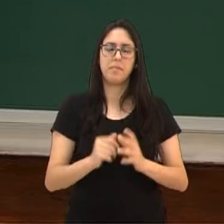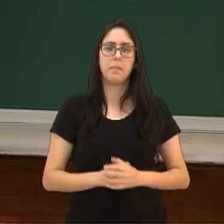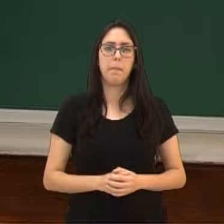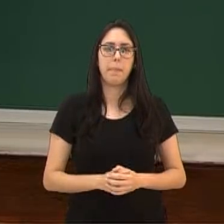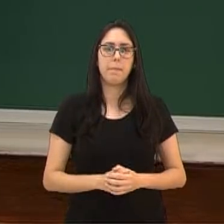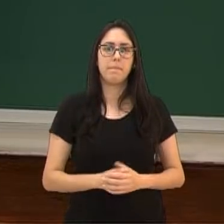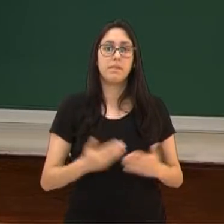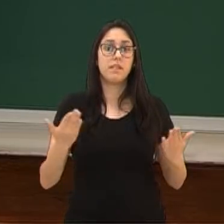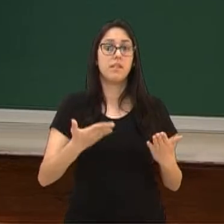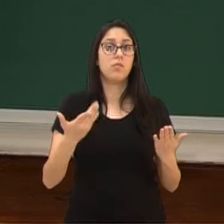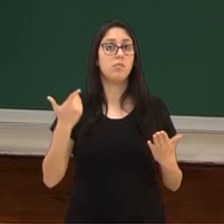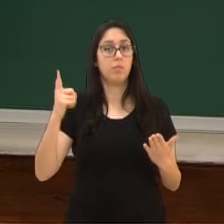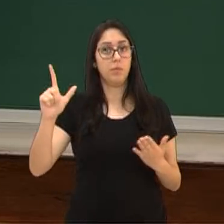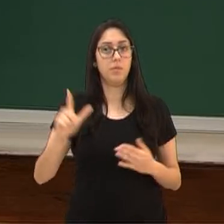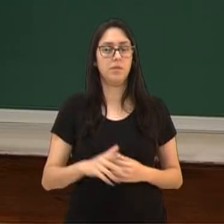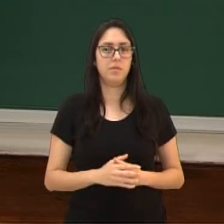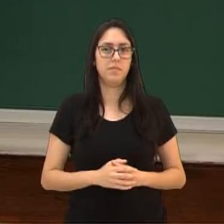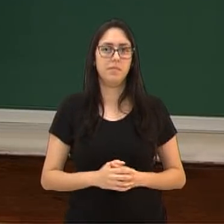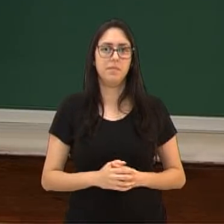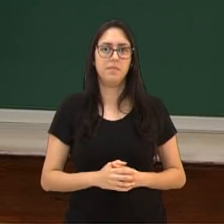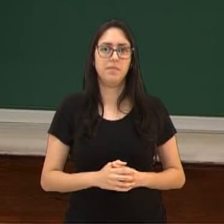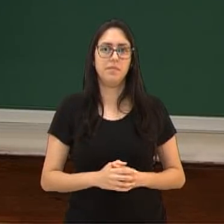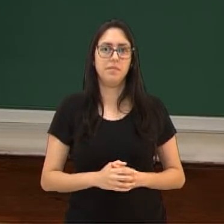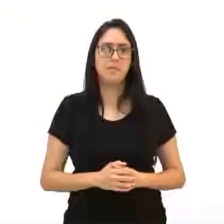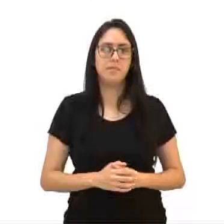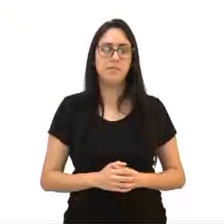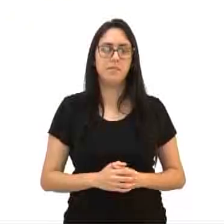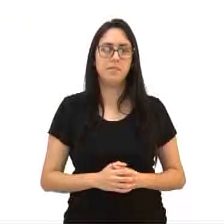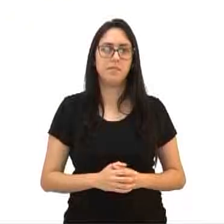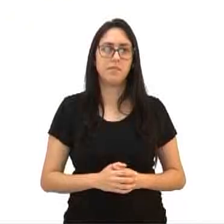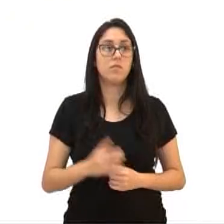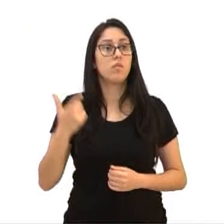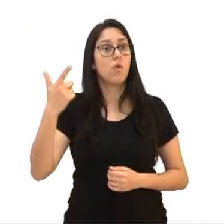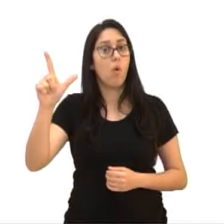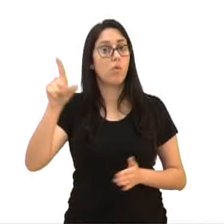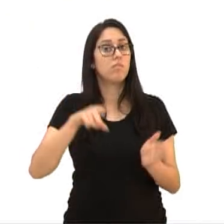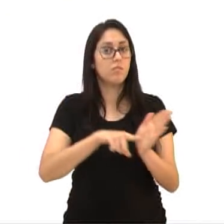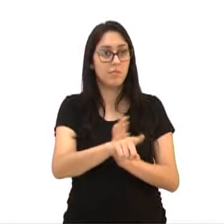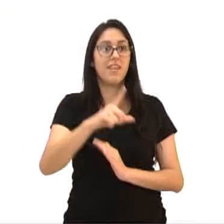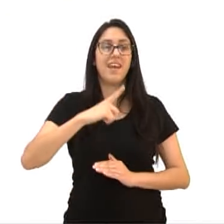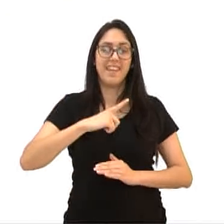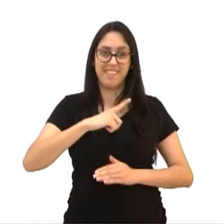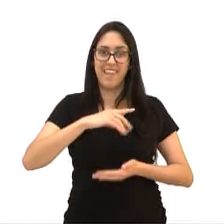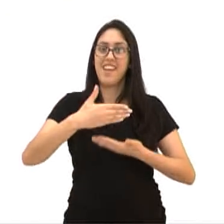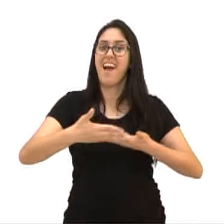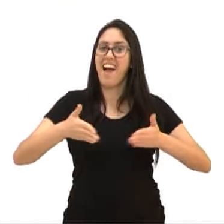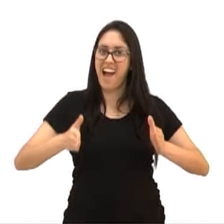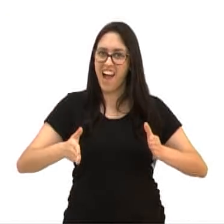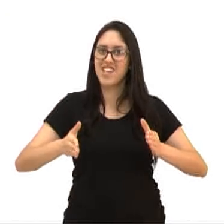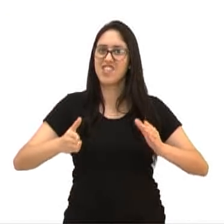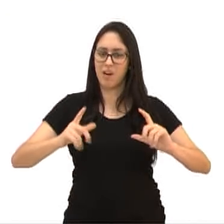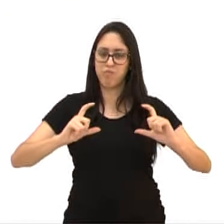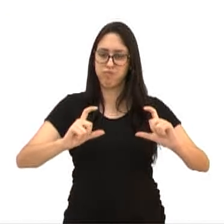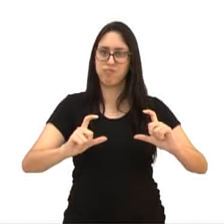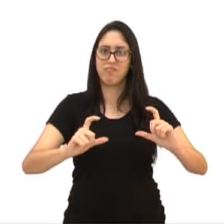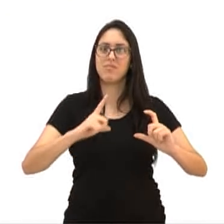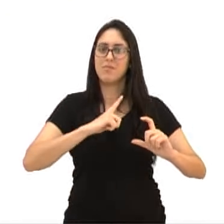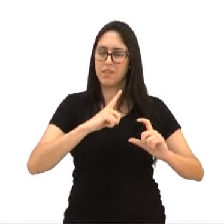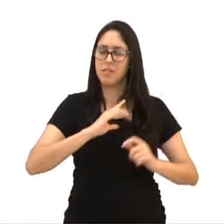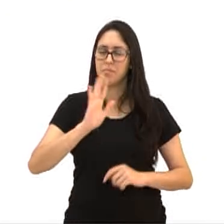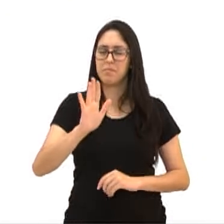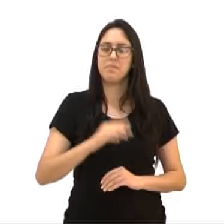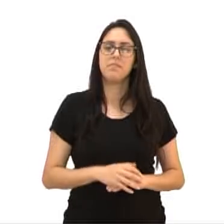Então, vamos para o próximo? O próximo diz assim, ó. De novo, temos as caixinhas, ó, os paralelepípedos. Ele fala